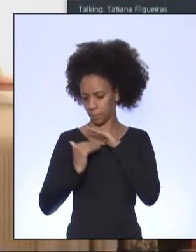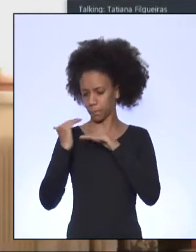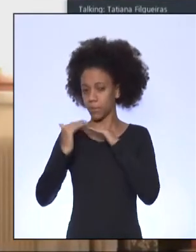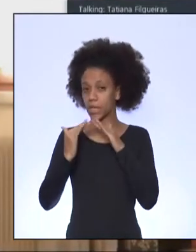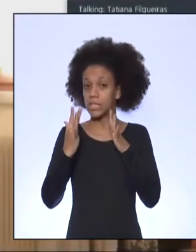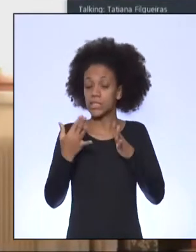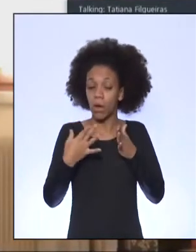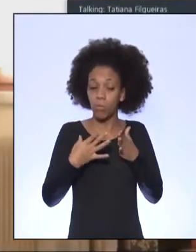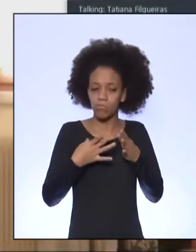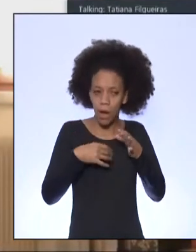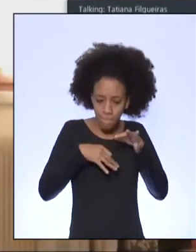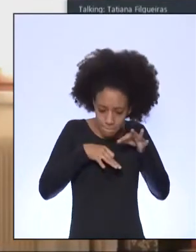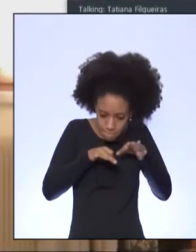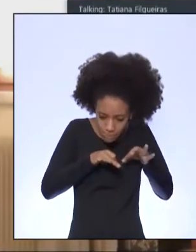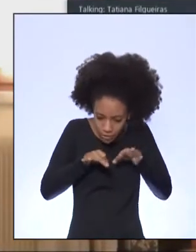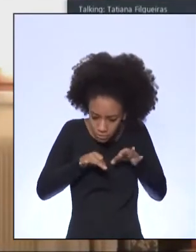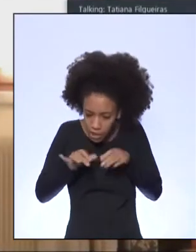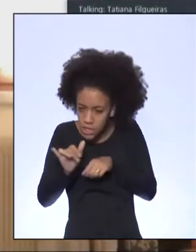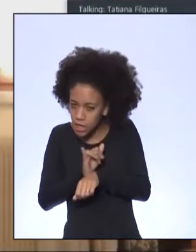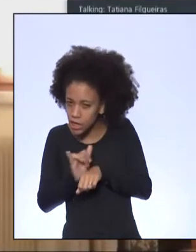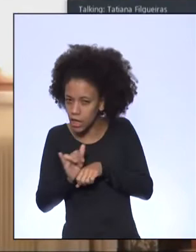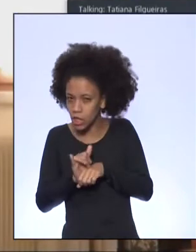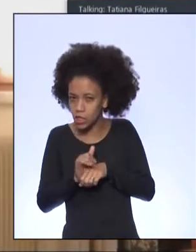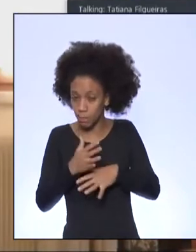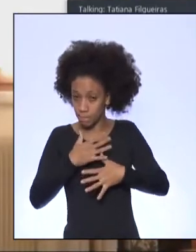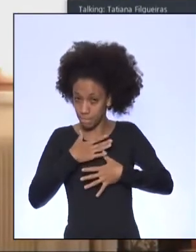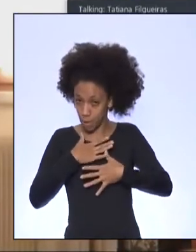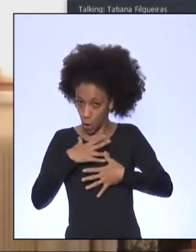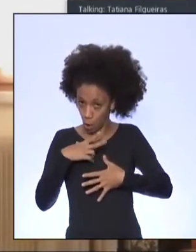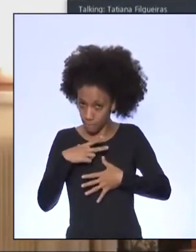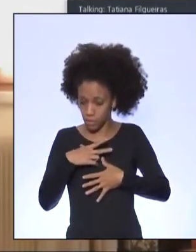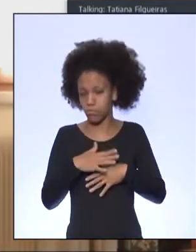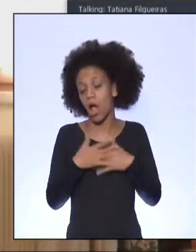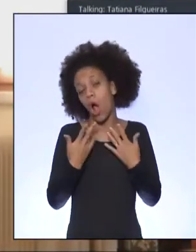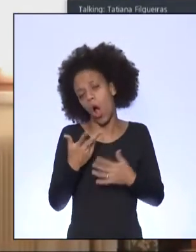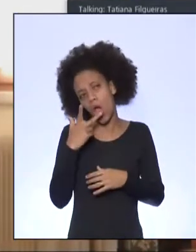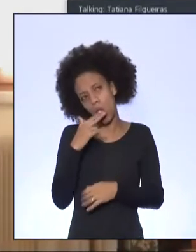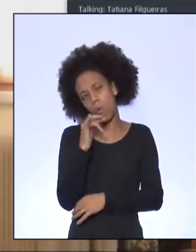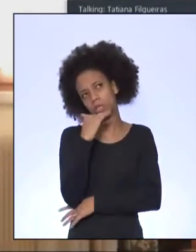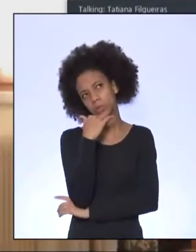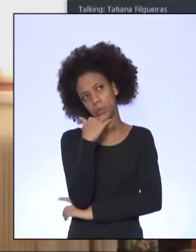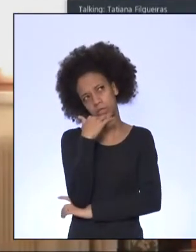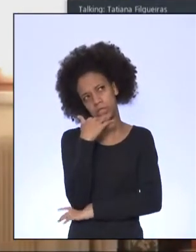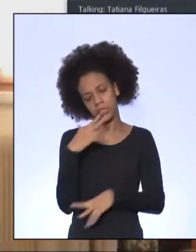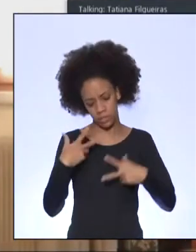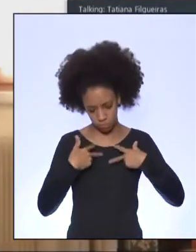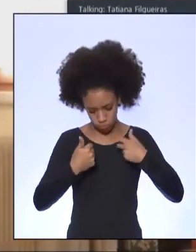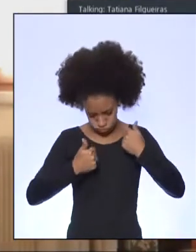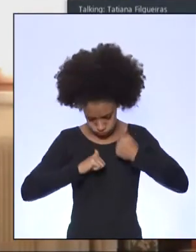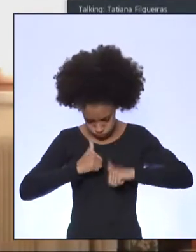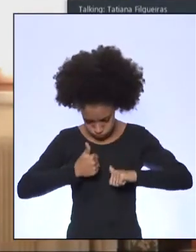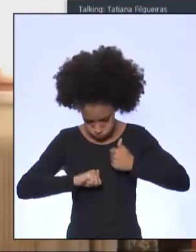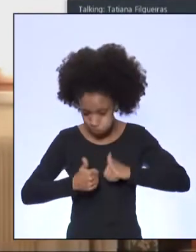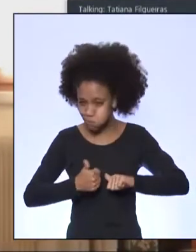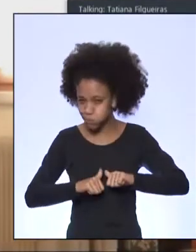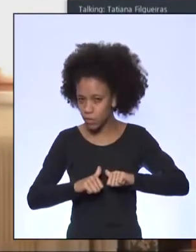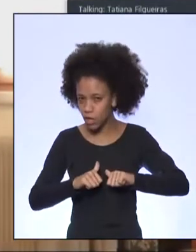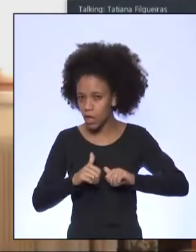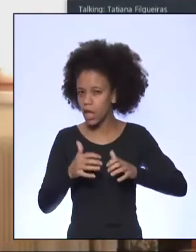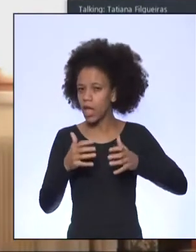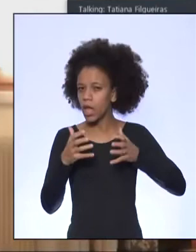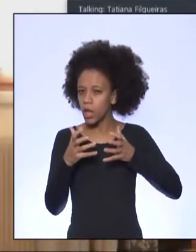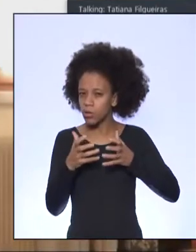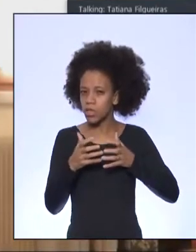plano de ação para si próprio. Ele fala, olha, eu gostaria de tudo que eu me avaliei aqui, me autoavaliei, eu gostaria de